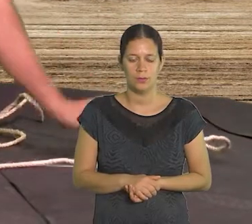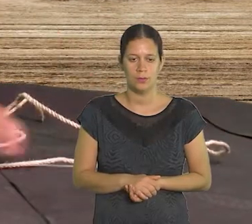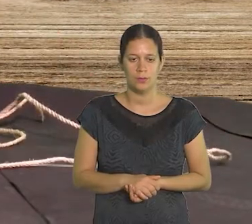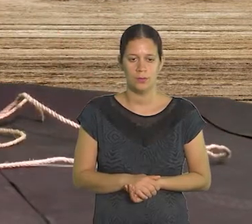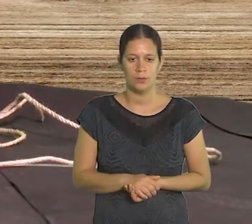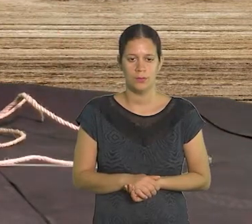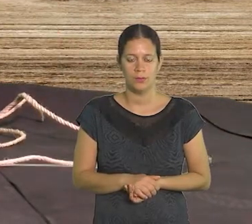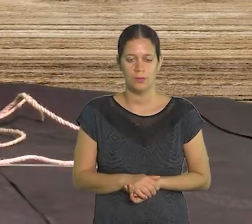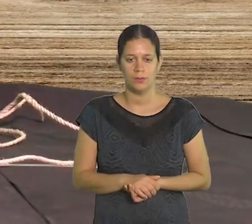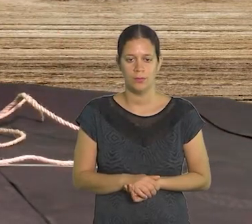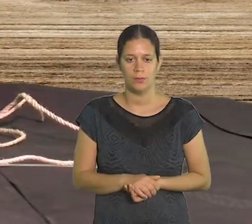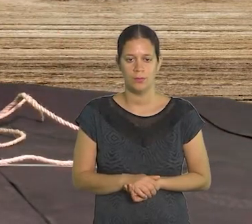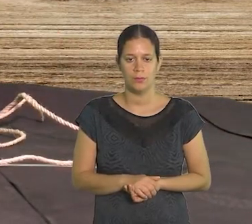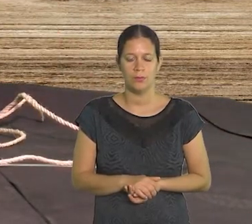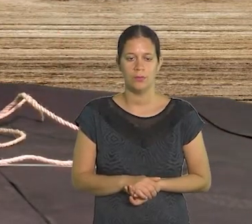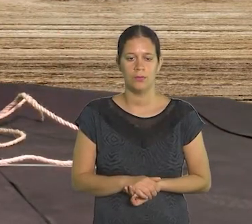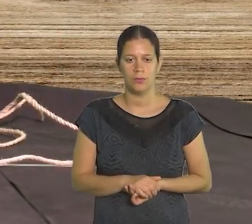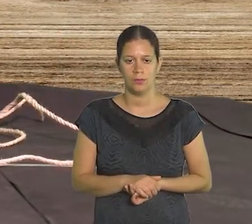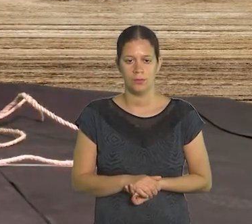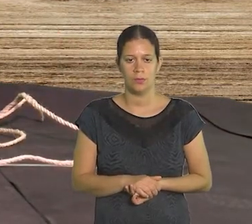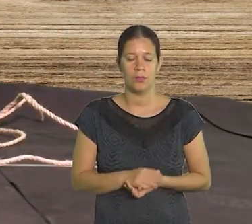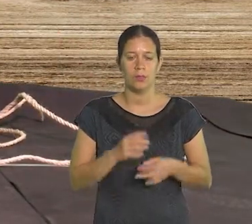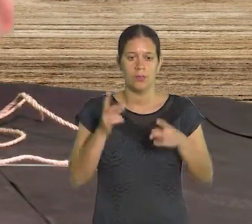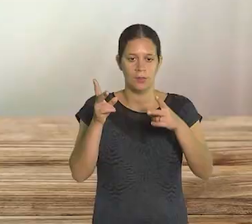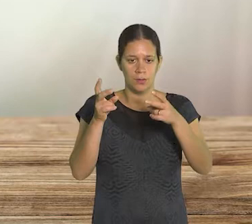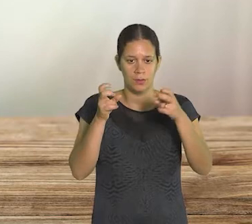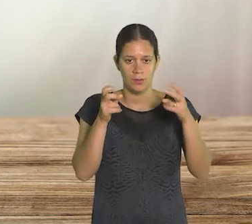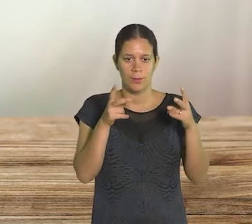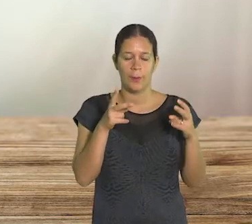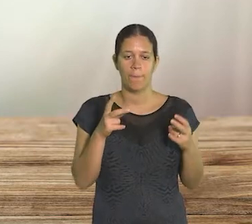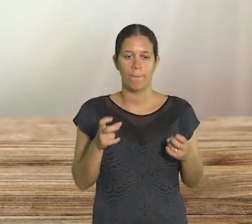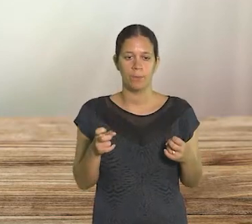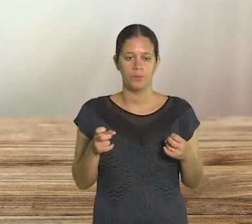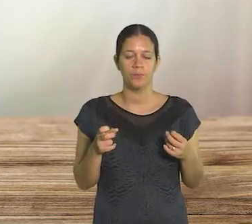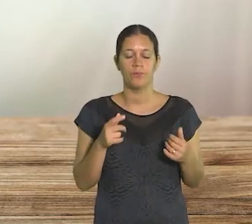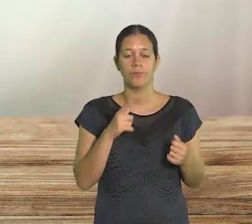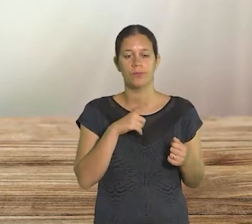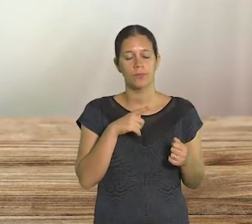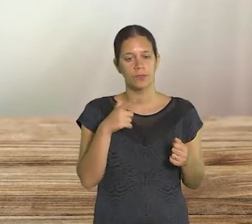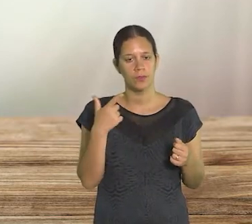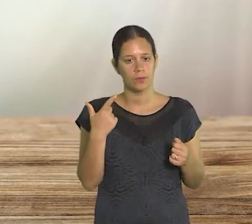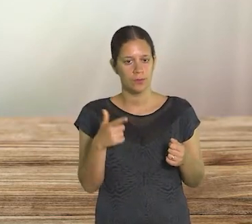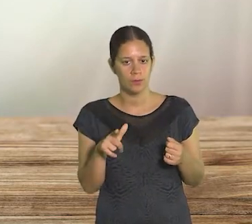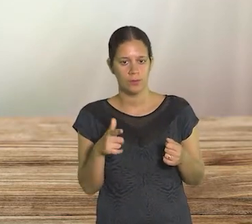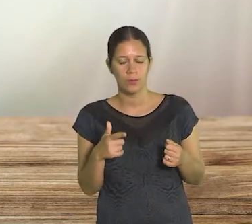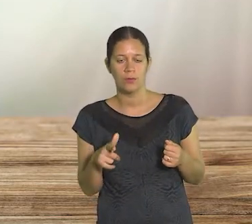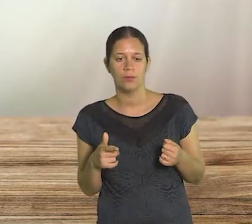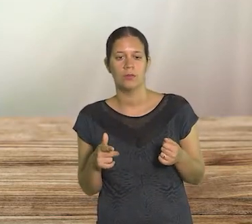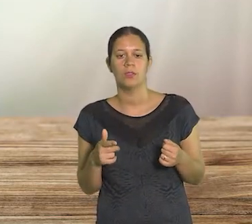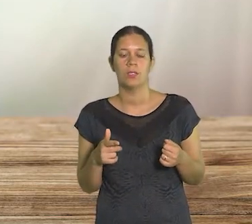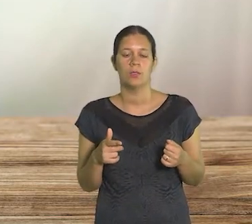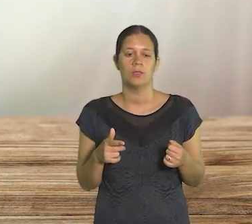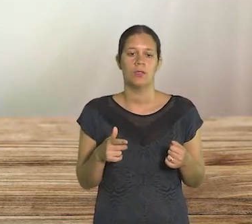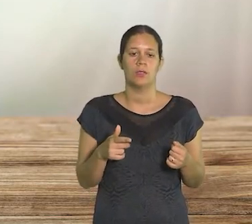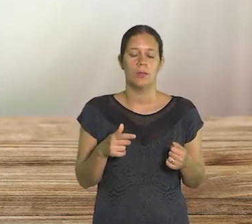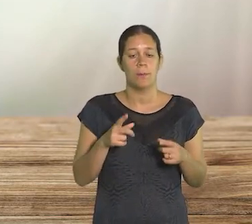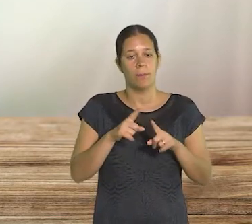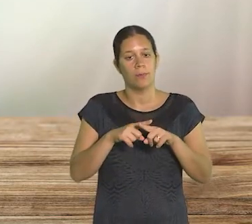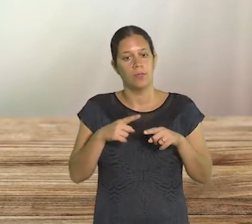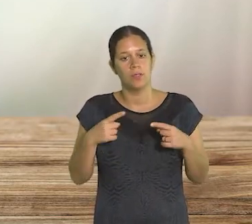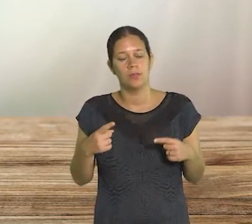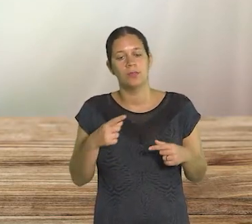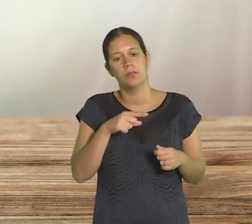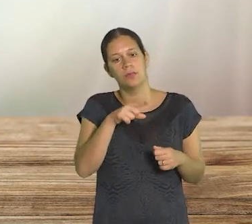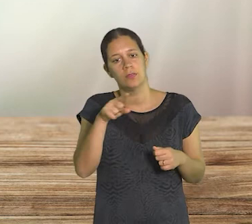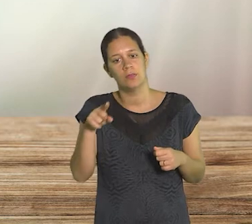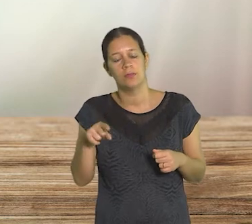e vou fazer esse percurso em cima da corda. Percebam que essa corda não é adequada para isso, mas é a que nós temos, é a que vocês